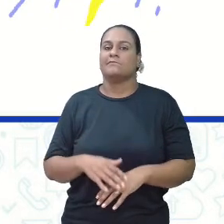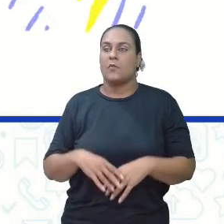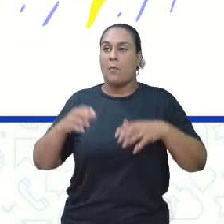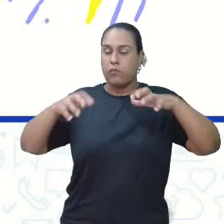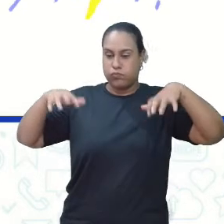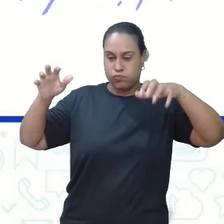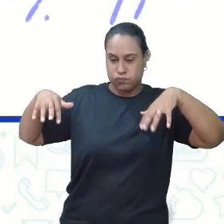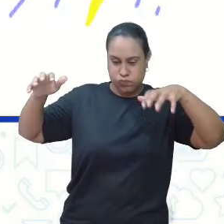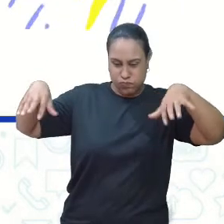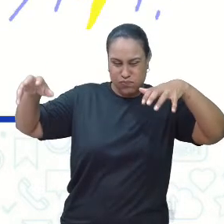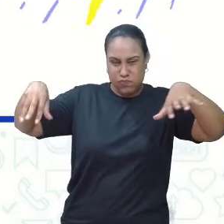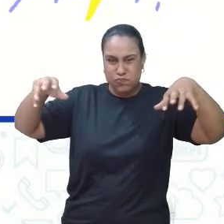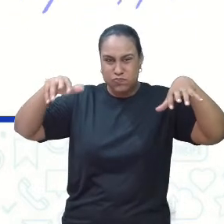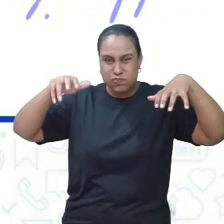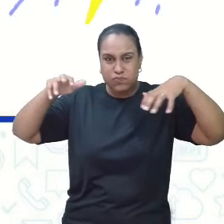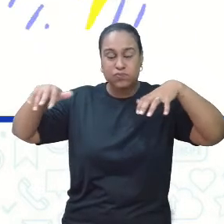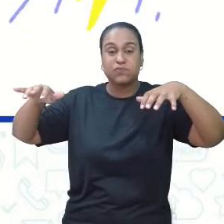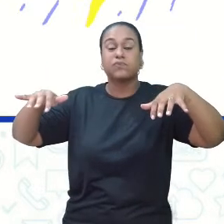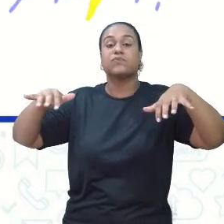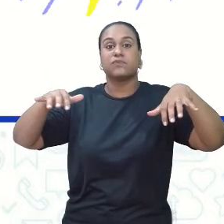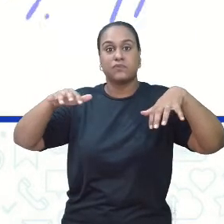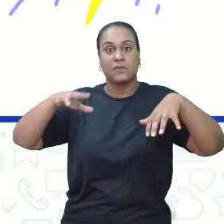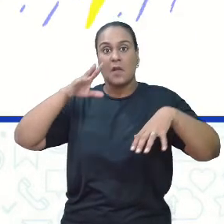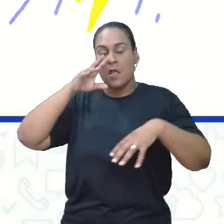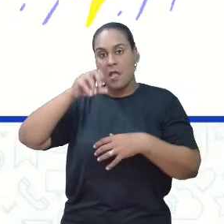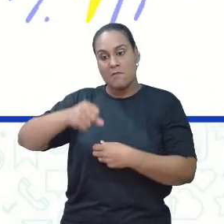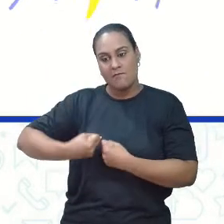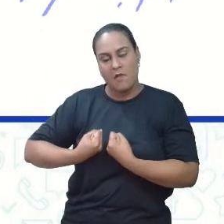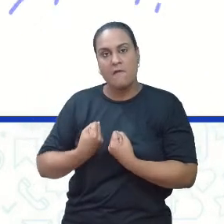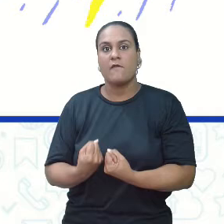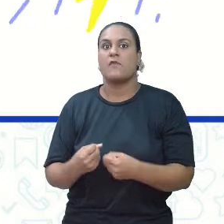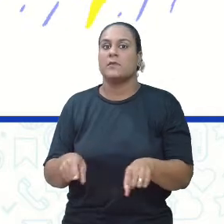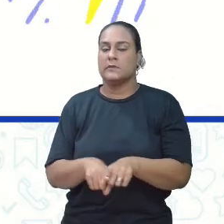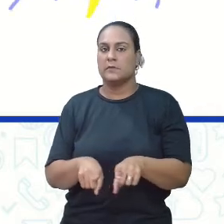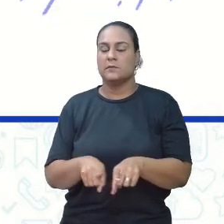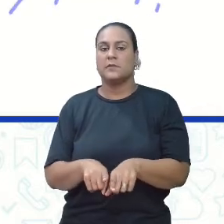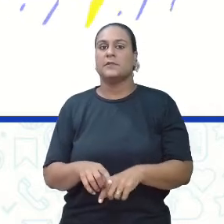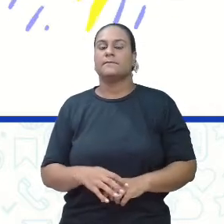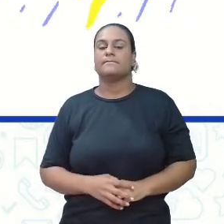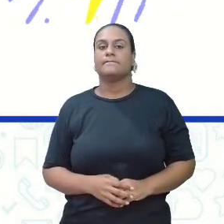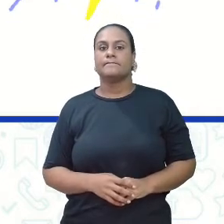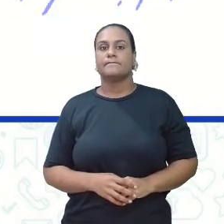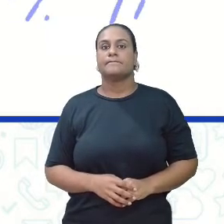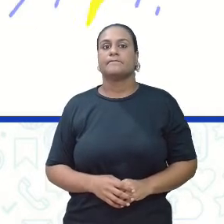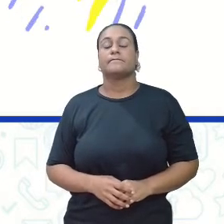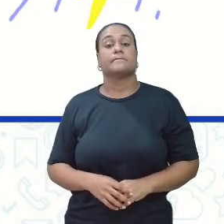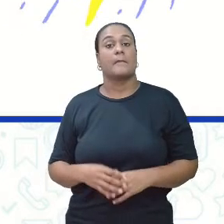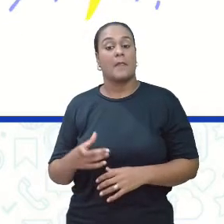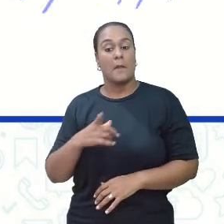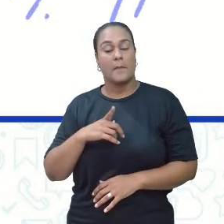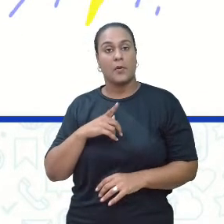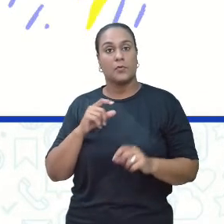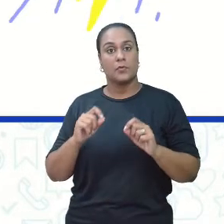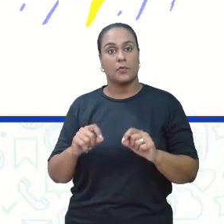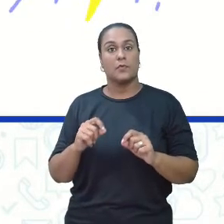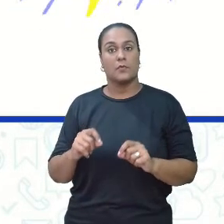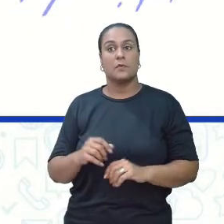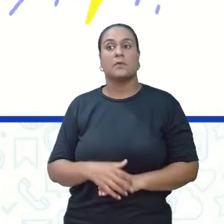chuvas torrenciais e da força que apresentam. Podem levar a situações